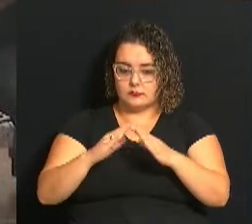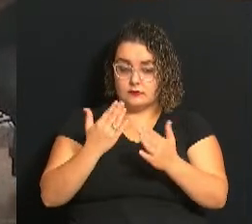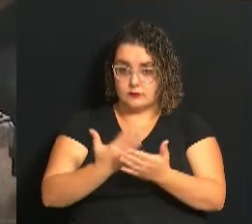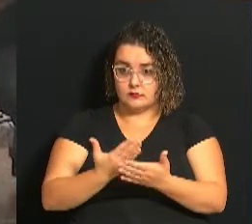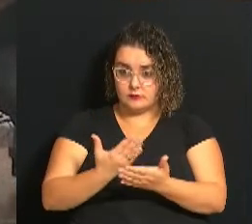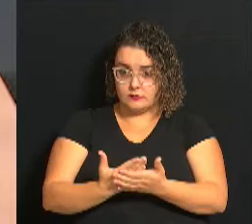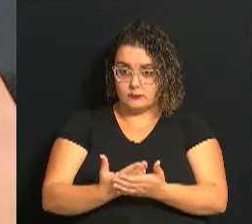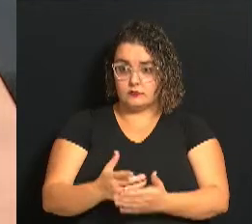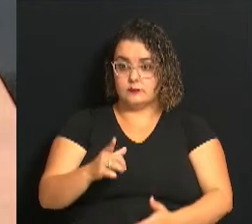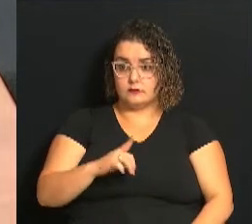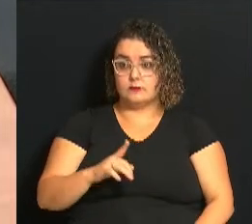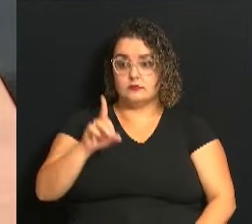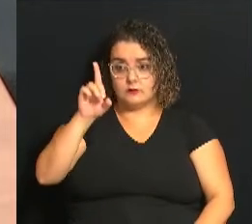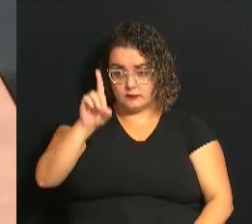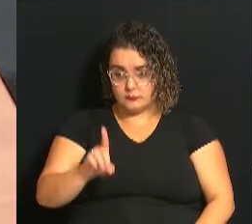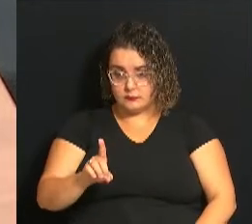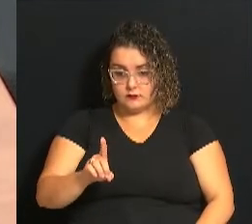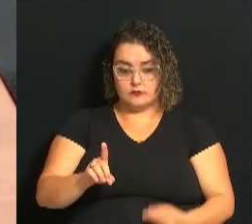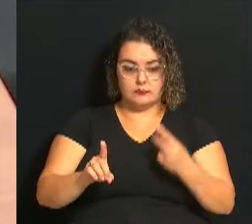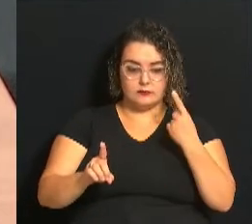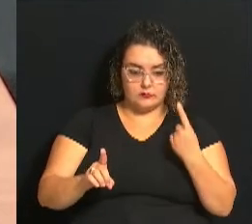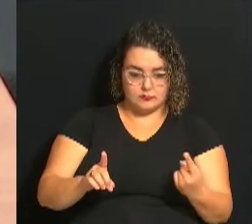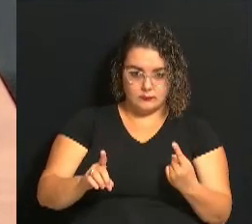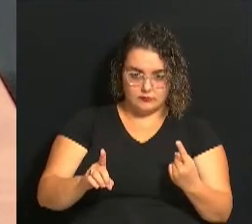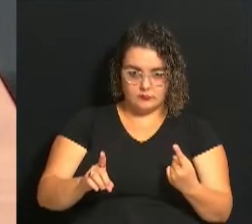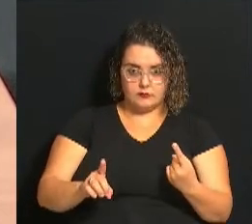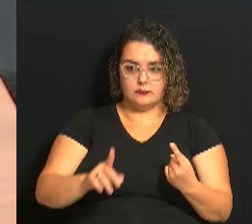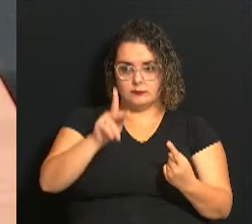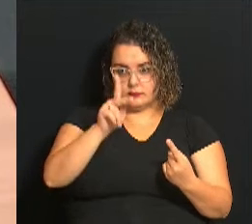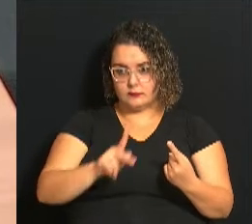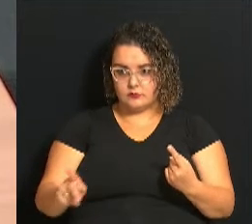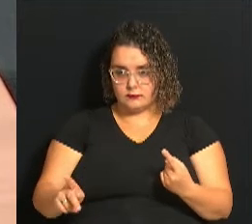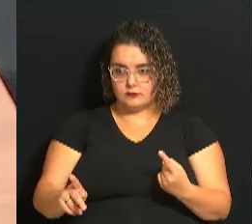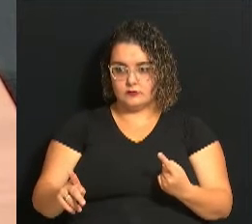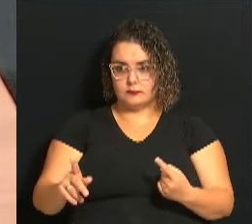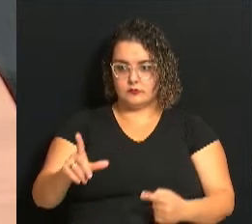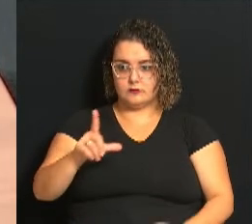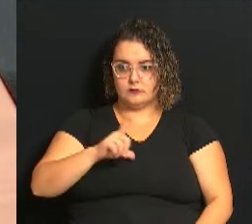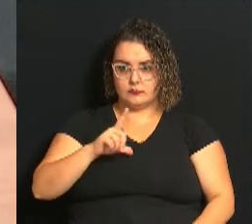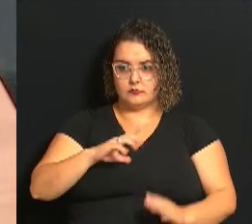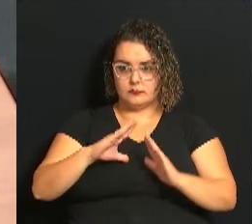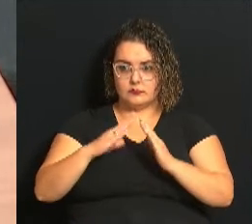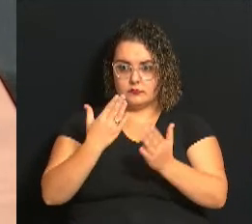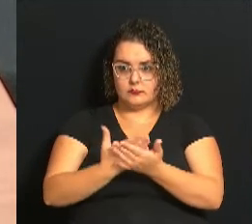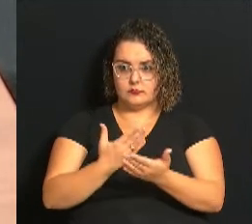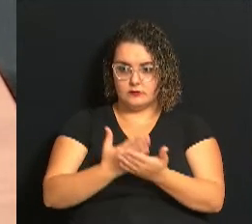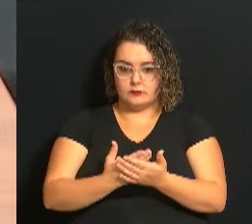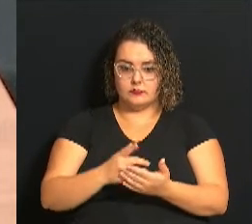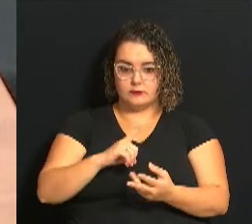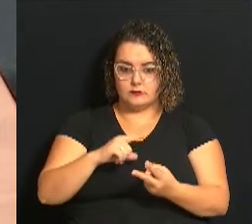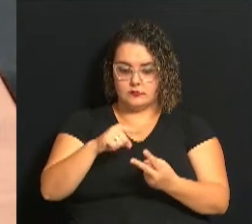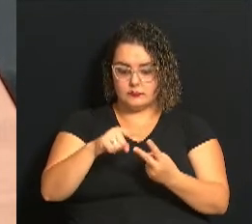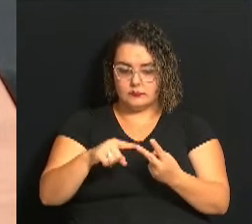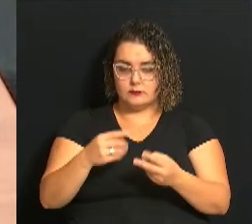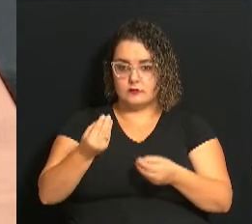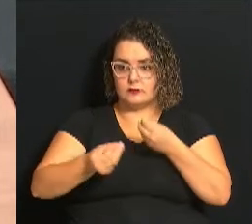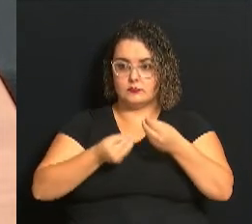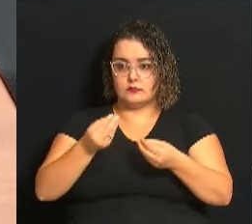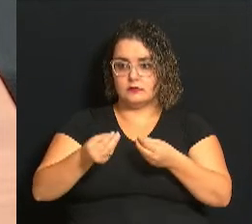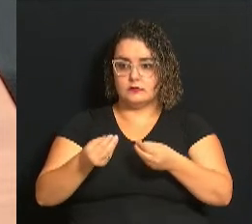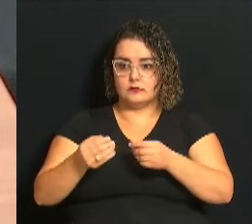do diretor e um vice-diretor. Há escolas que têm 2. Primeiro, como é que é feita essa